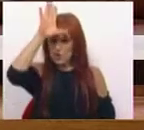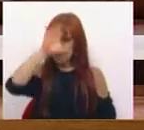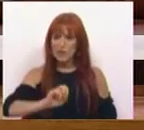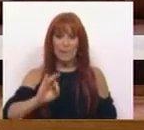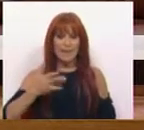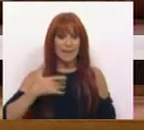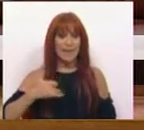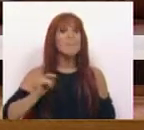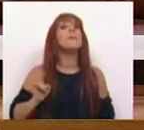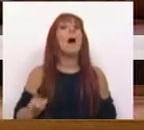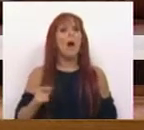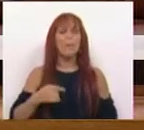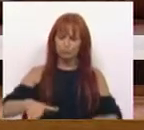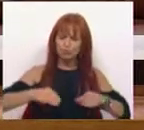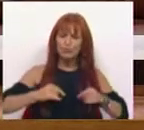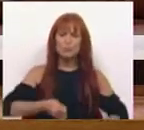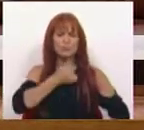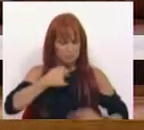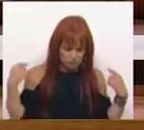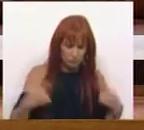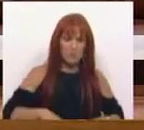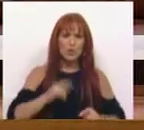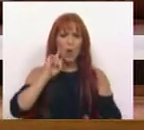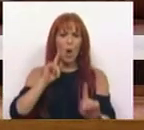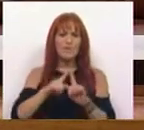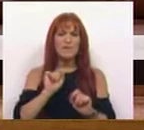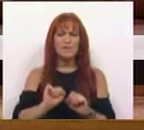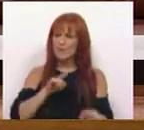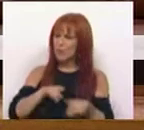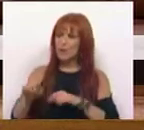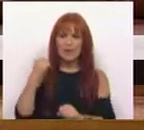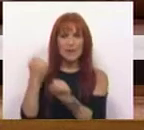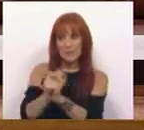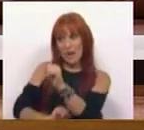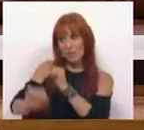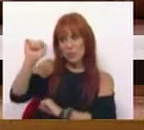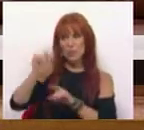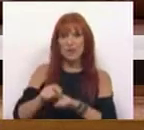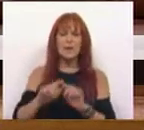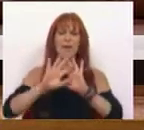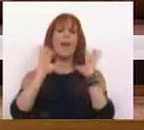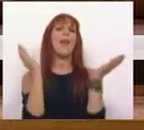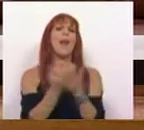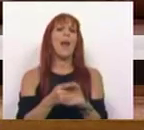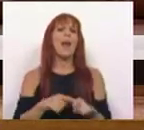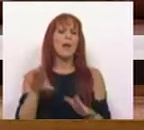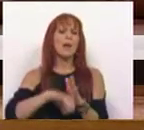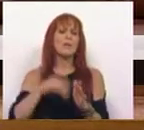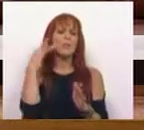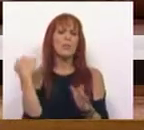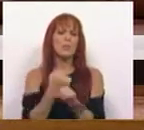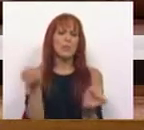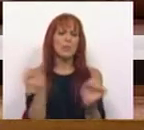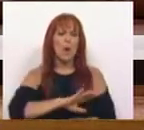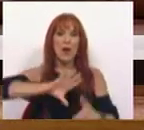Governo PSD-CDS assumiu deliberadamente como propósito das suas políticas laborais a generalização da precariedade,